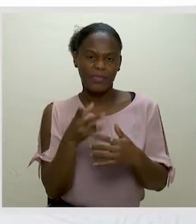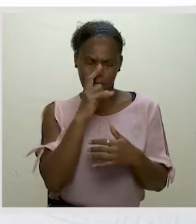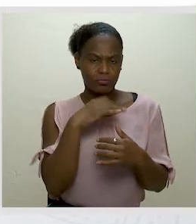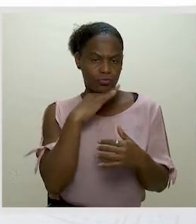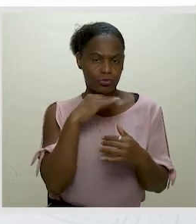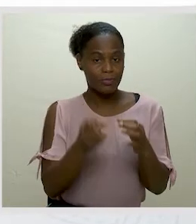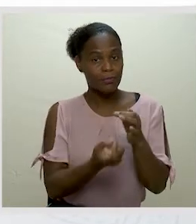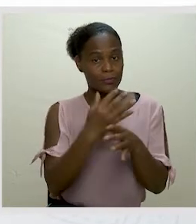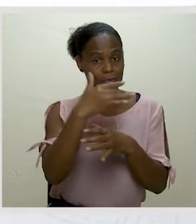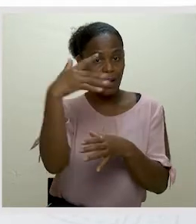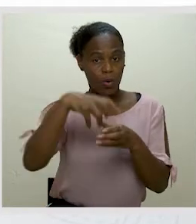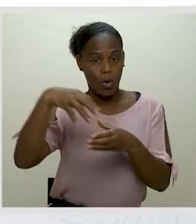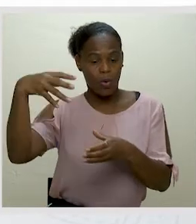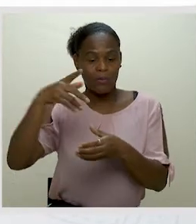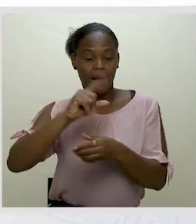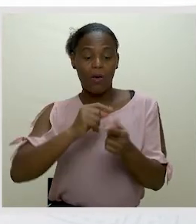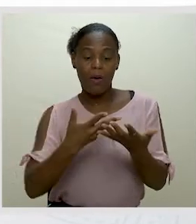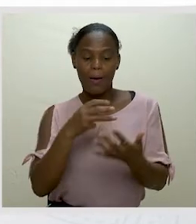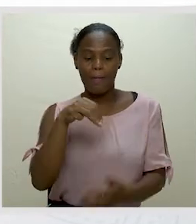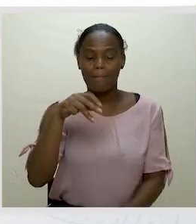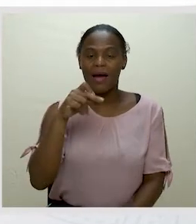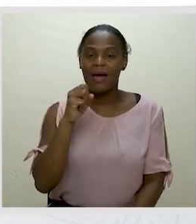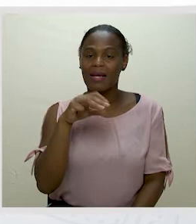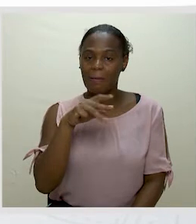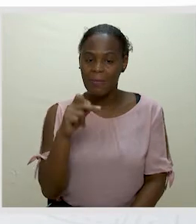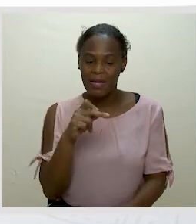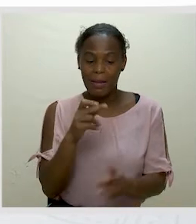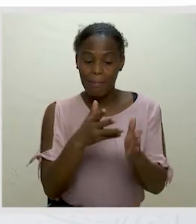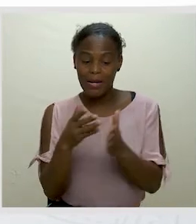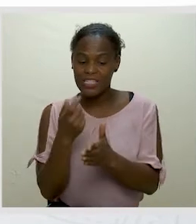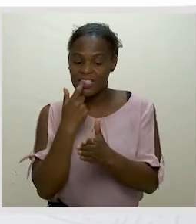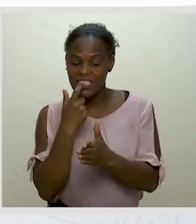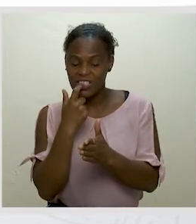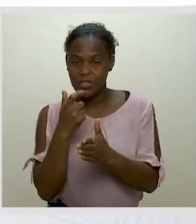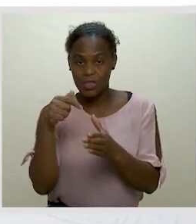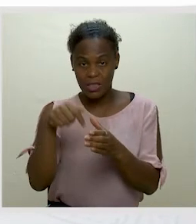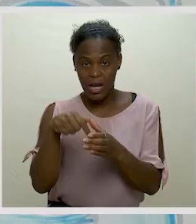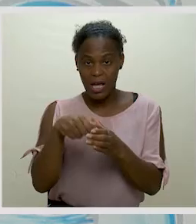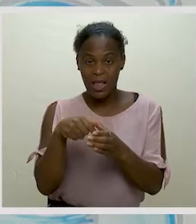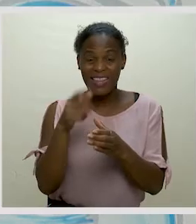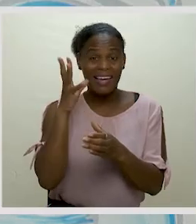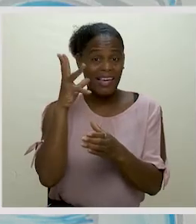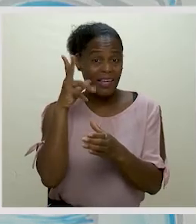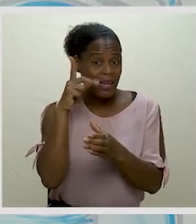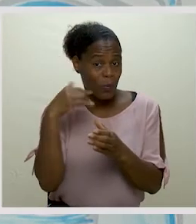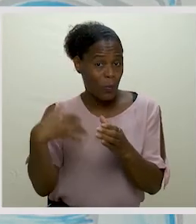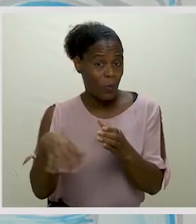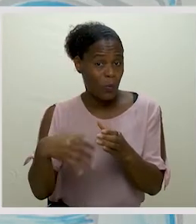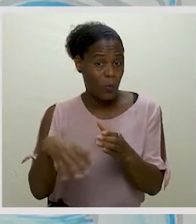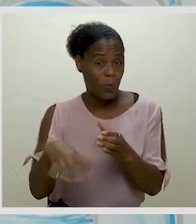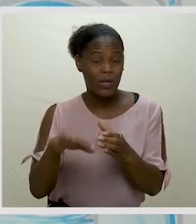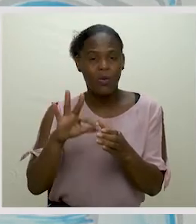Então, magma é a parte da rocha fundida, né? Fundida quer dizer, em altas